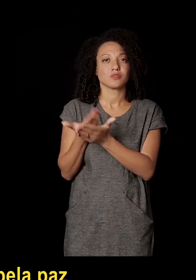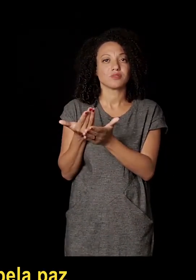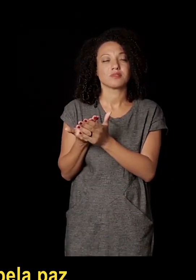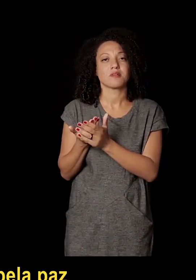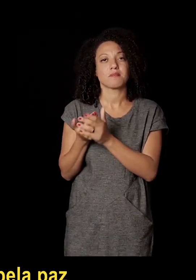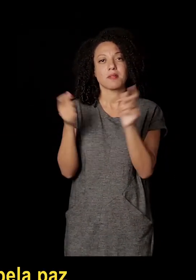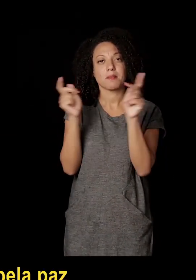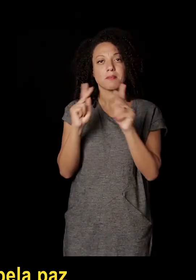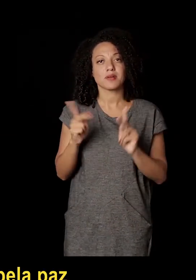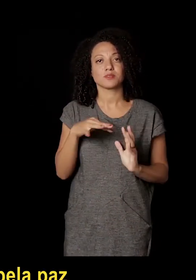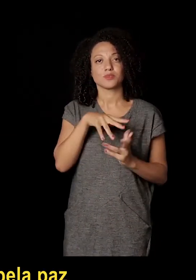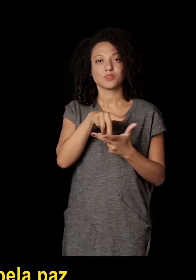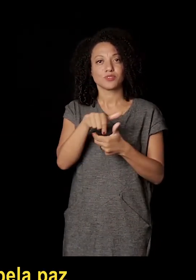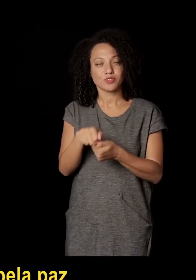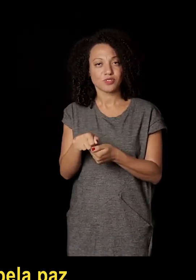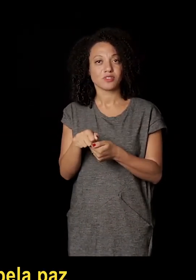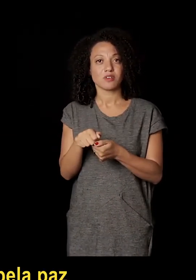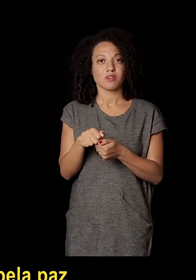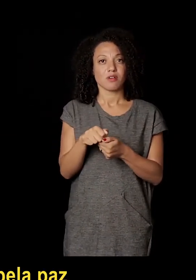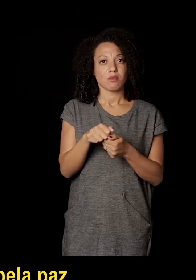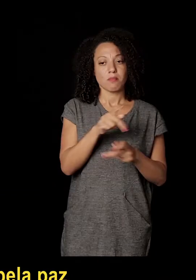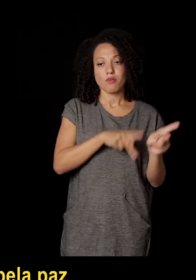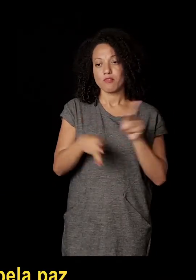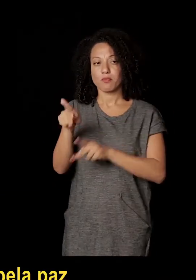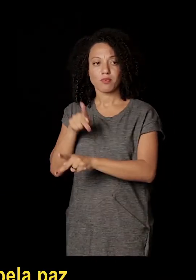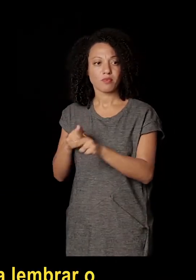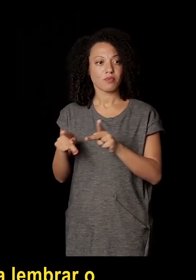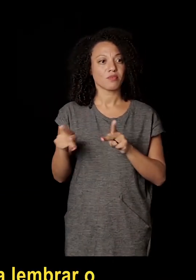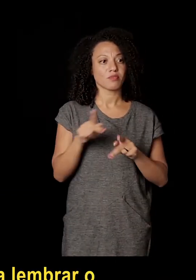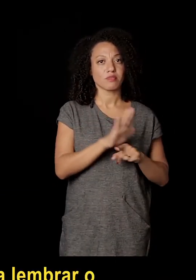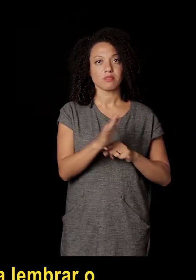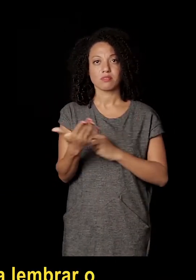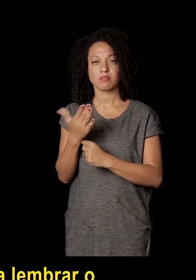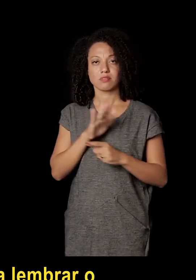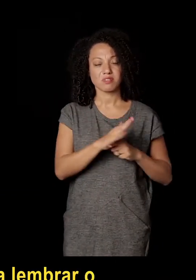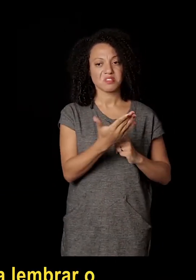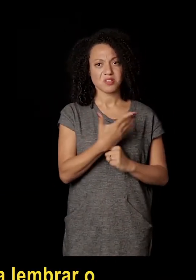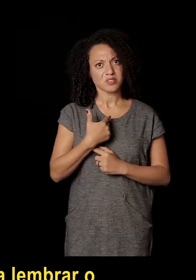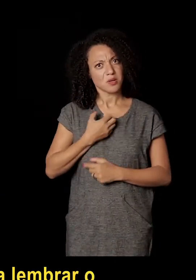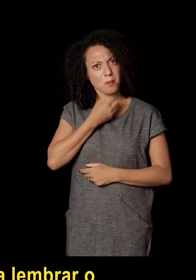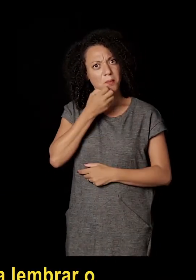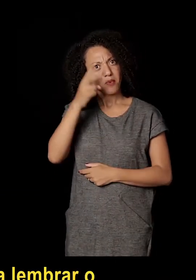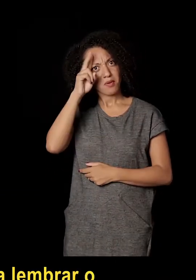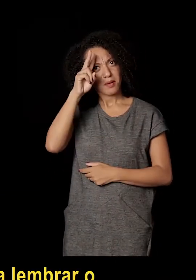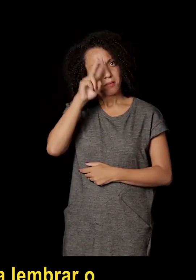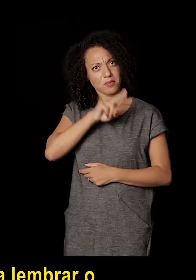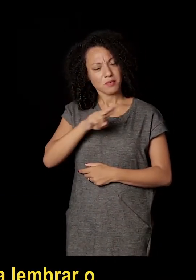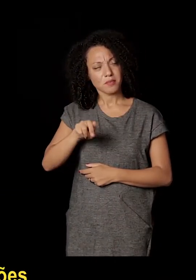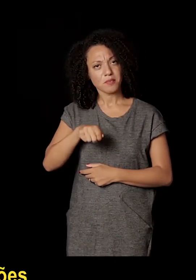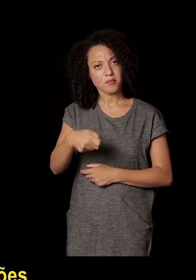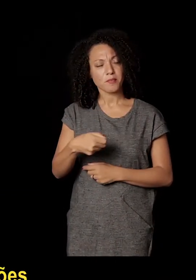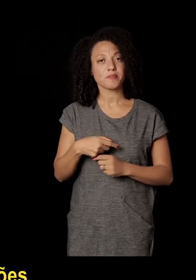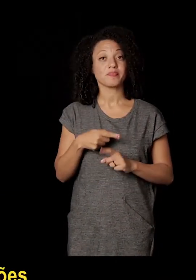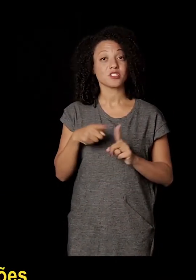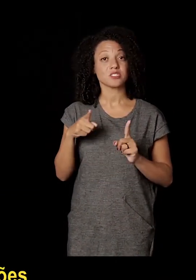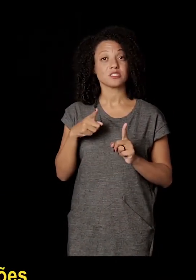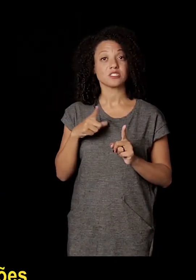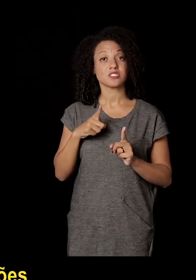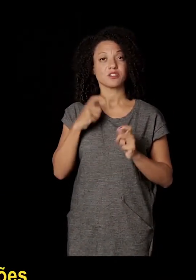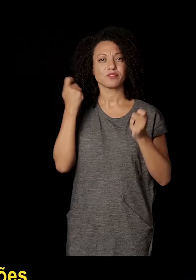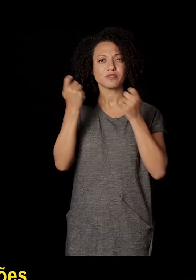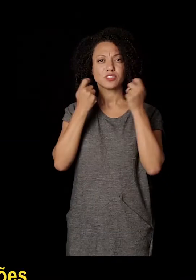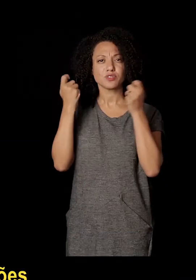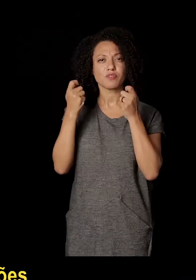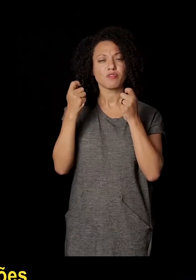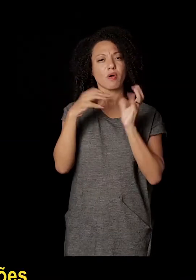pela Paz Mundial e Solidariedade entre os Povos. Estou bom de memória, hein, para lembrar o nome do... E o festival tinha delegações no